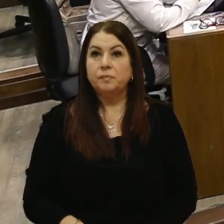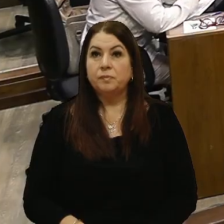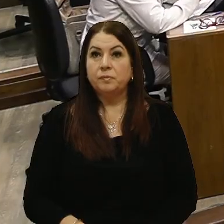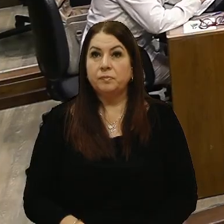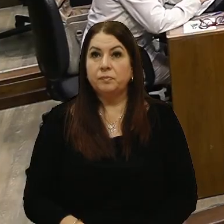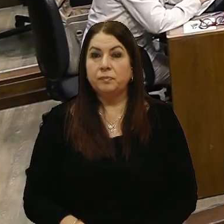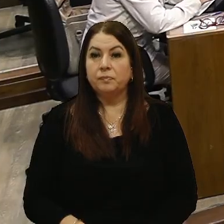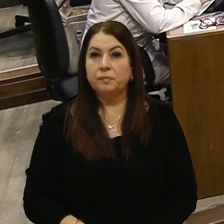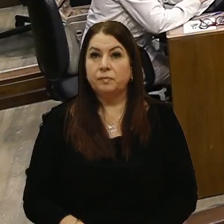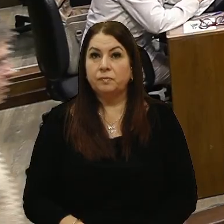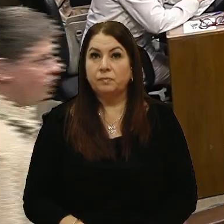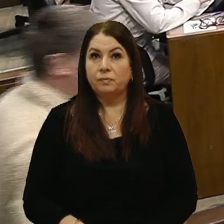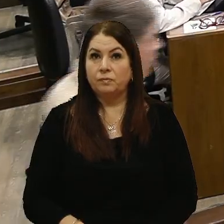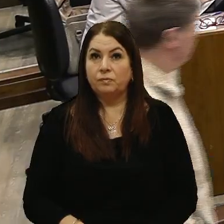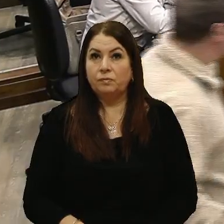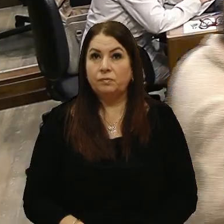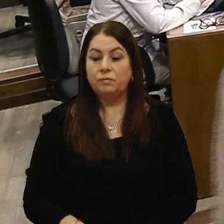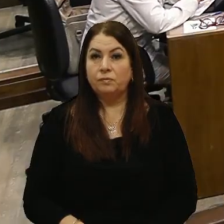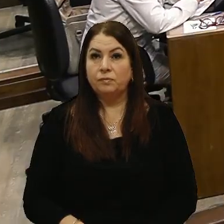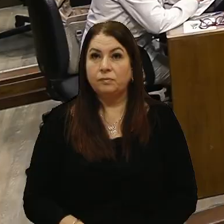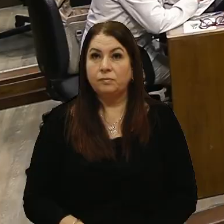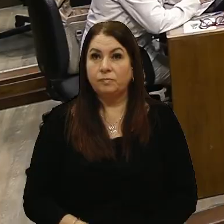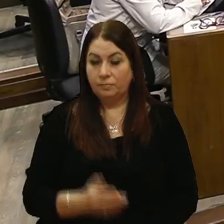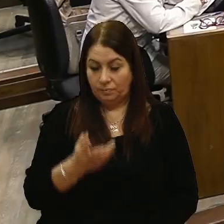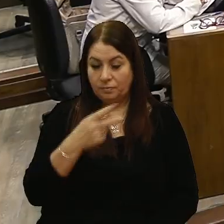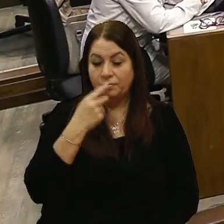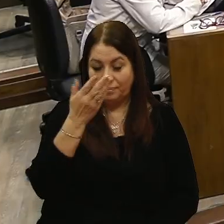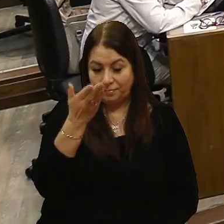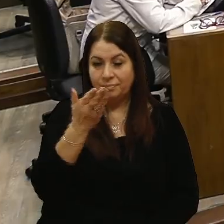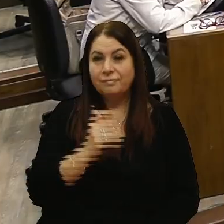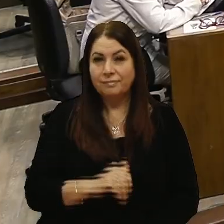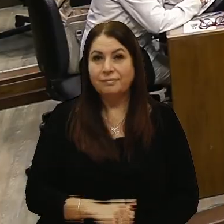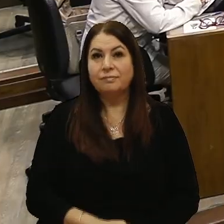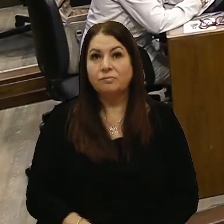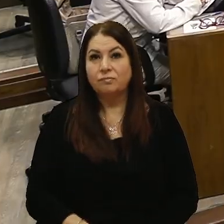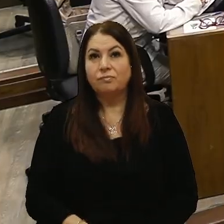Sabe a cadeira? Não sabe passar. Que tem a palavra, vereador.